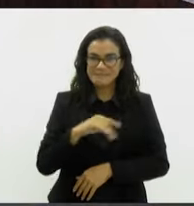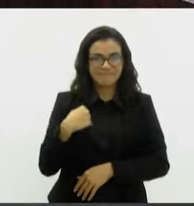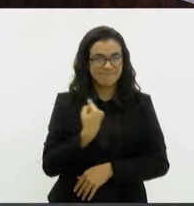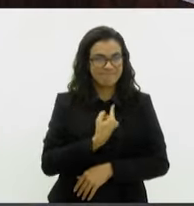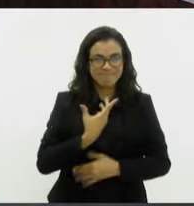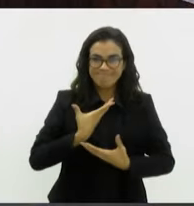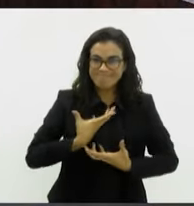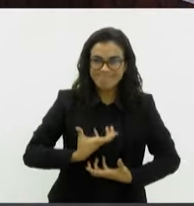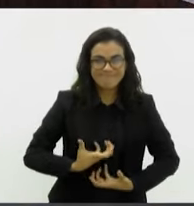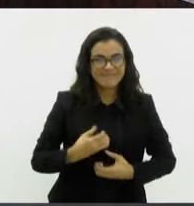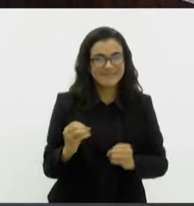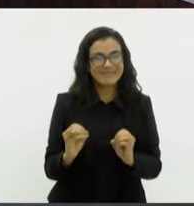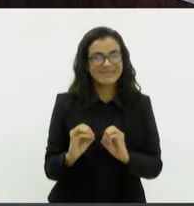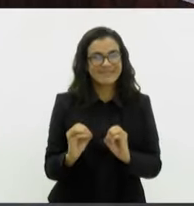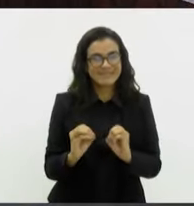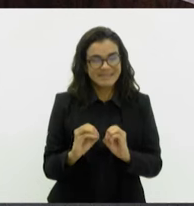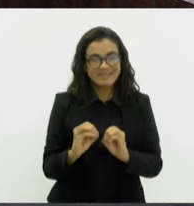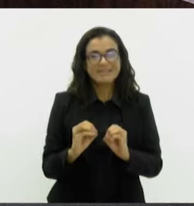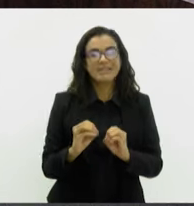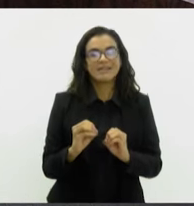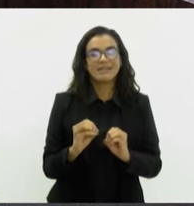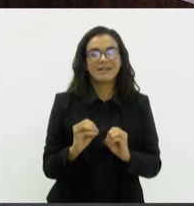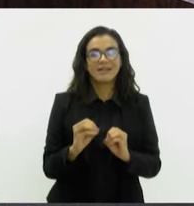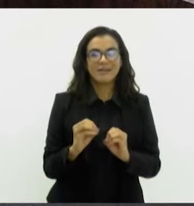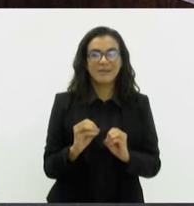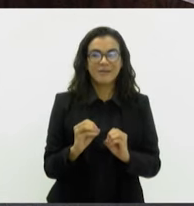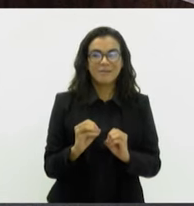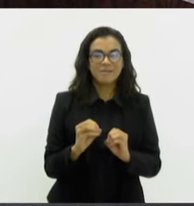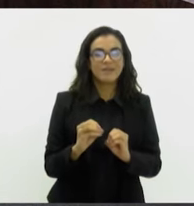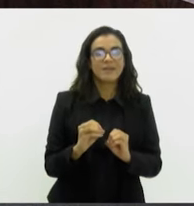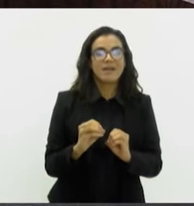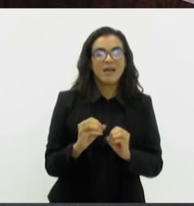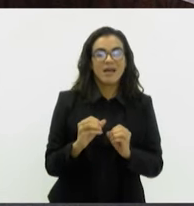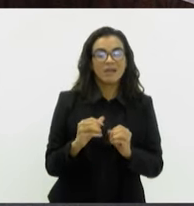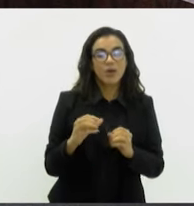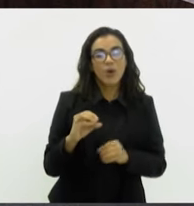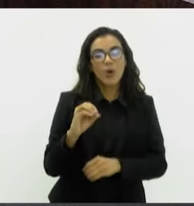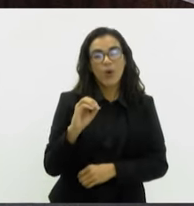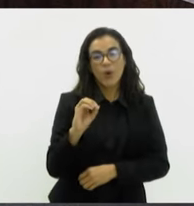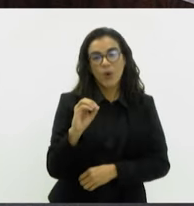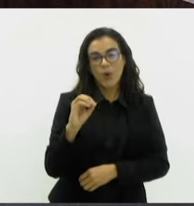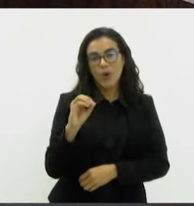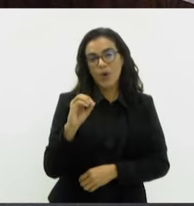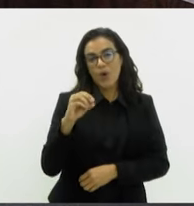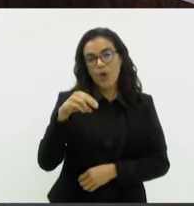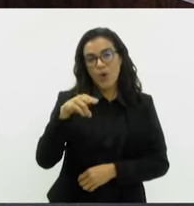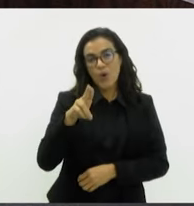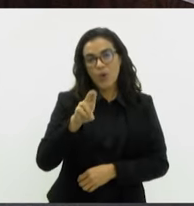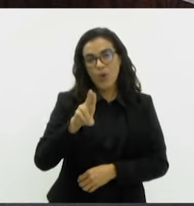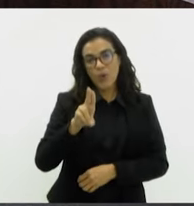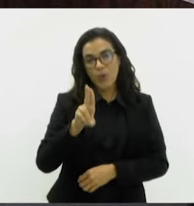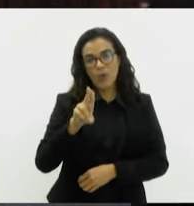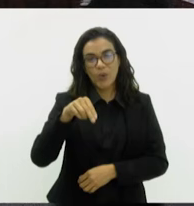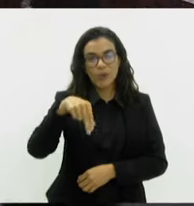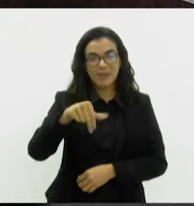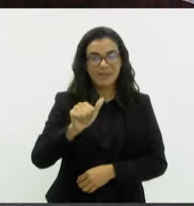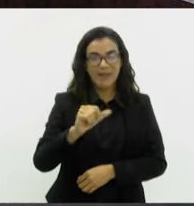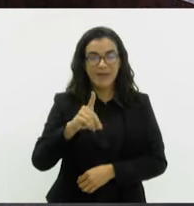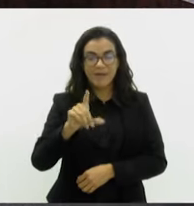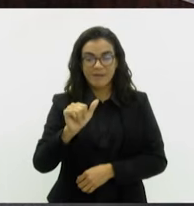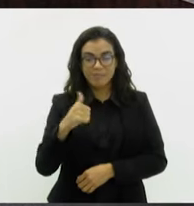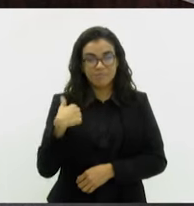saído também daqui e nós eh pela através da unal que é a união dos legisladores legislativos do Brasil eu e a Célia